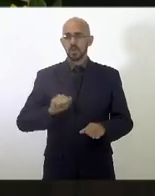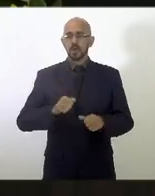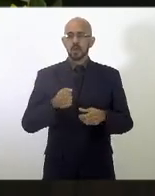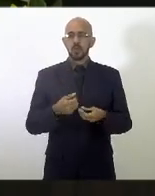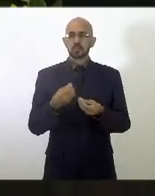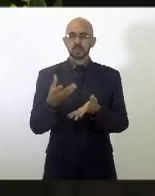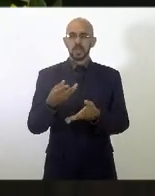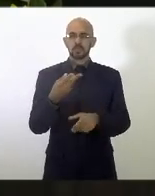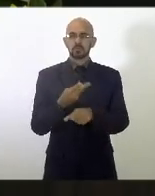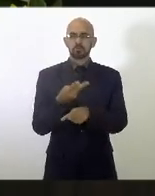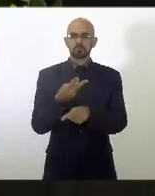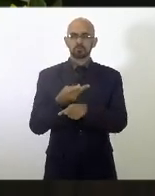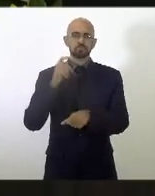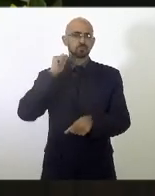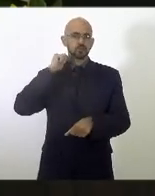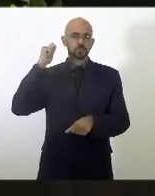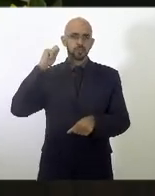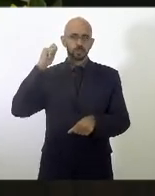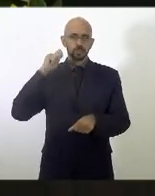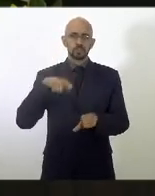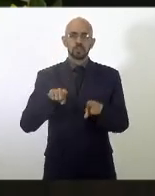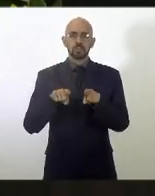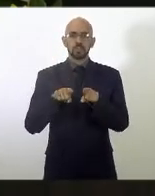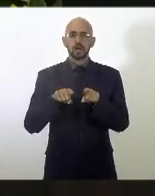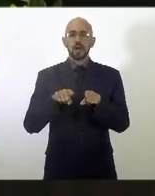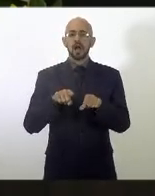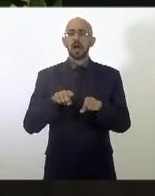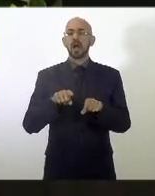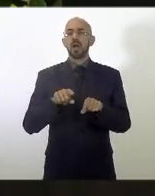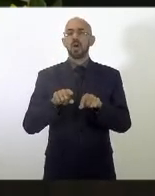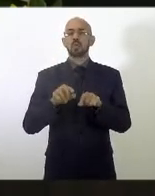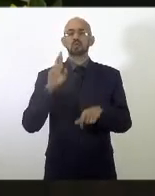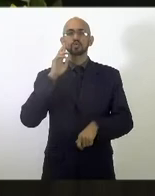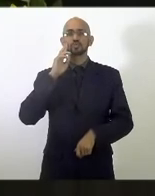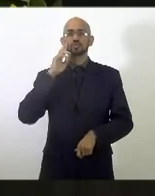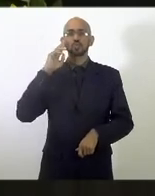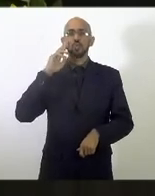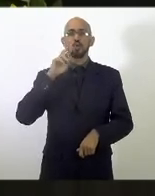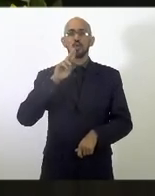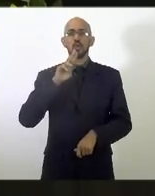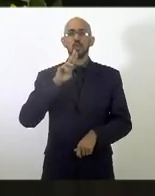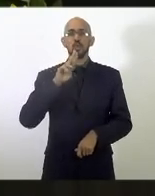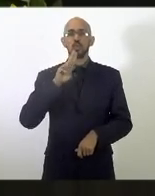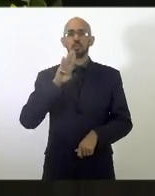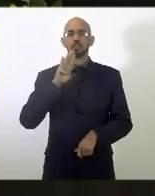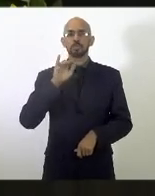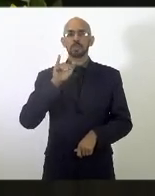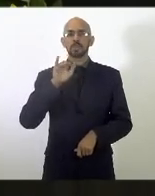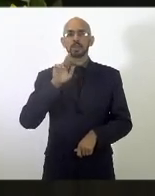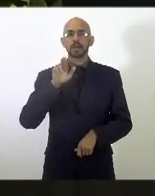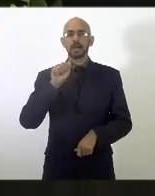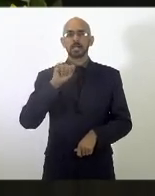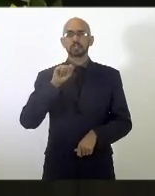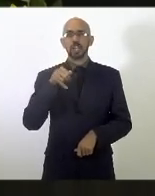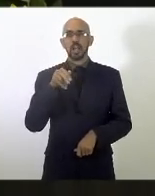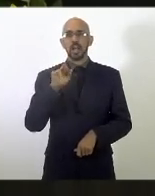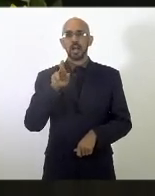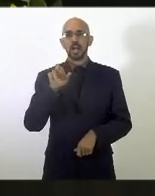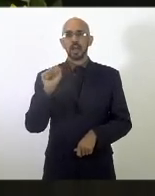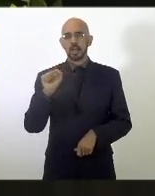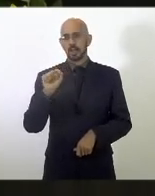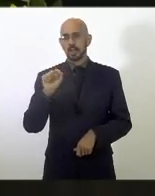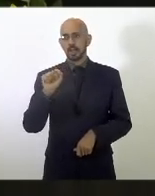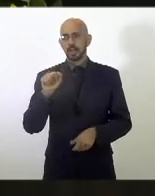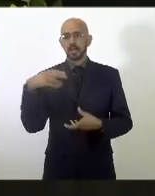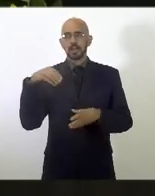Tiradentes e respectivo diploma ao ilustríssimo senhor Ubirajara das Chagas Favila. Parecer da Comissão de Normas